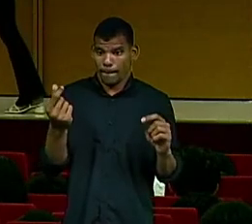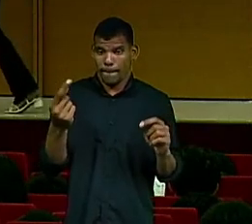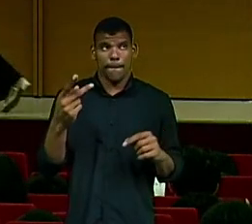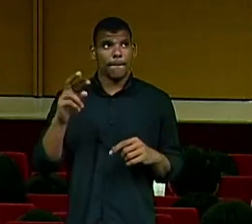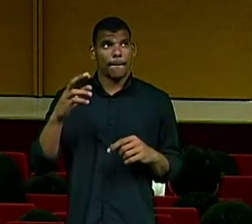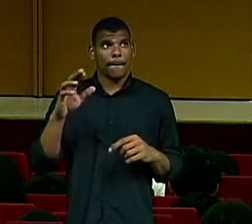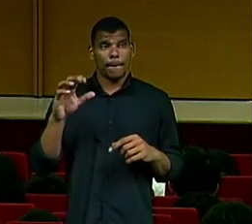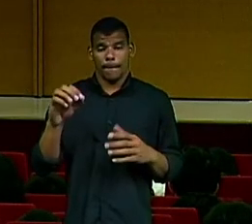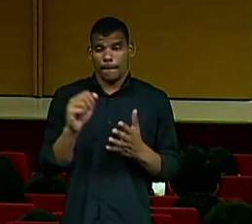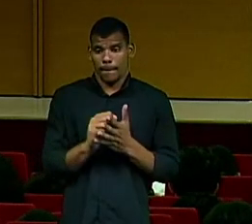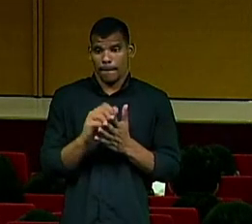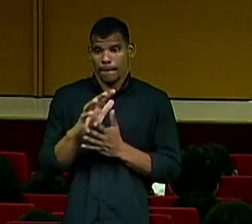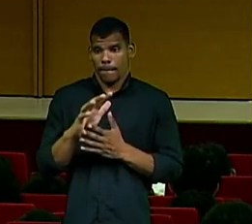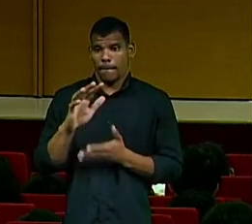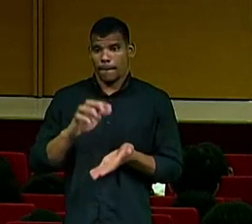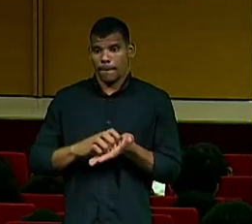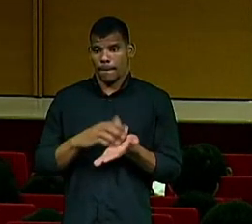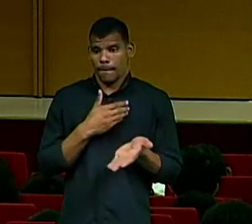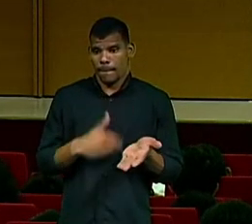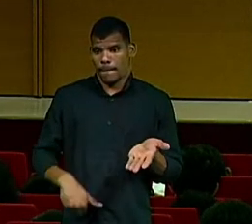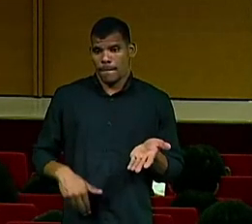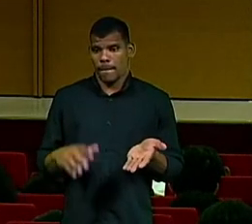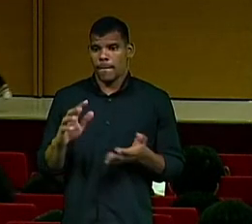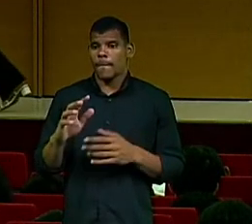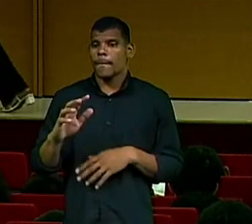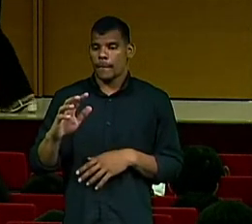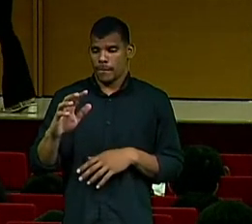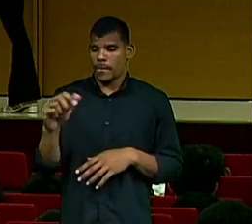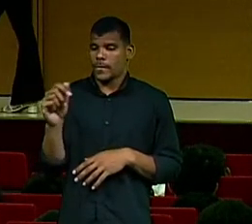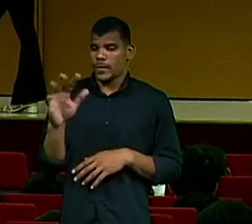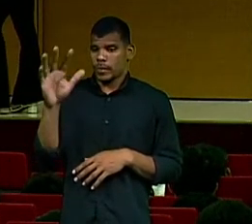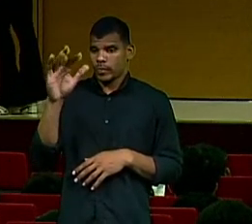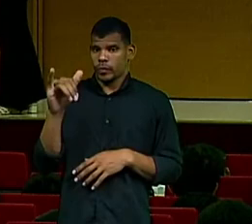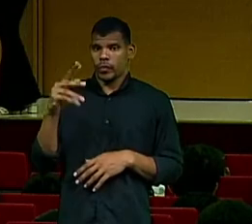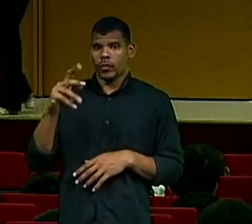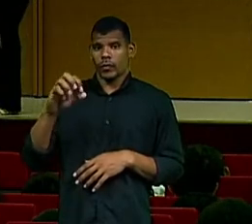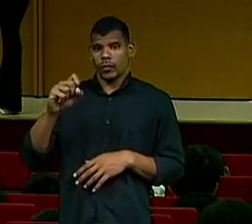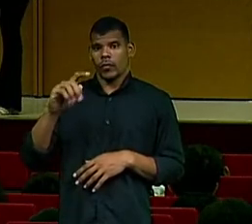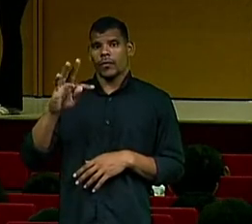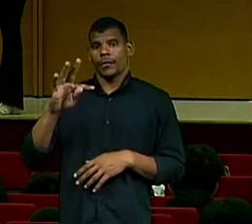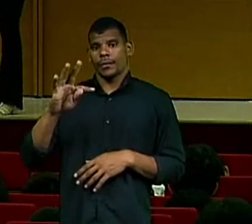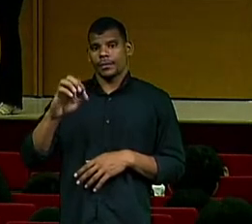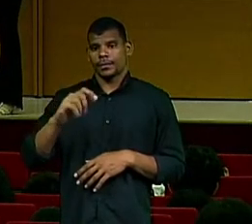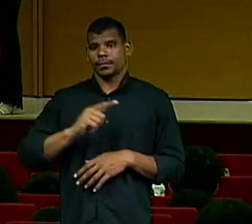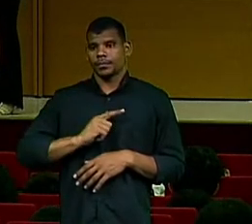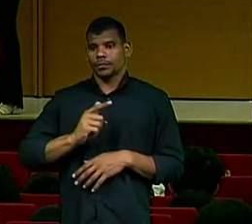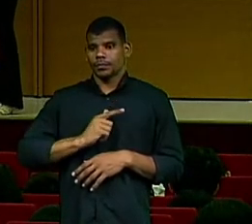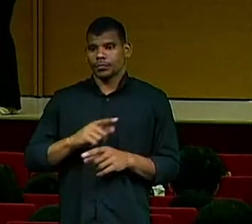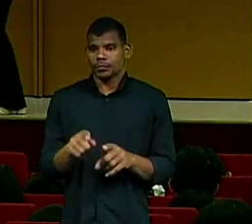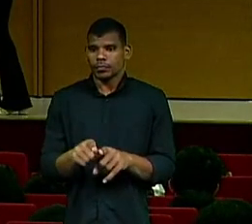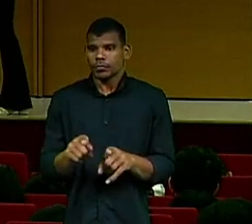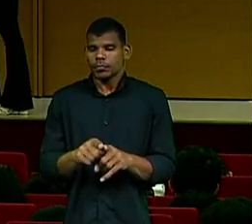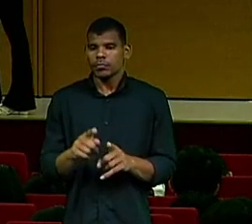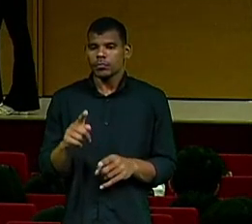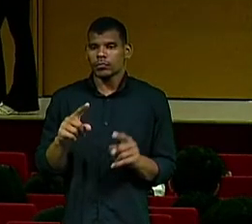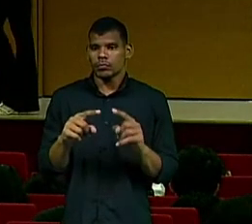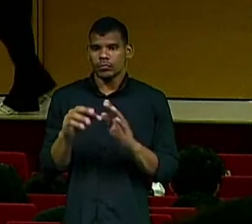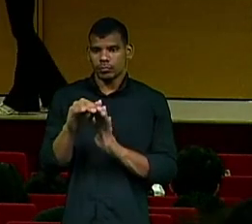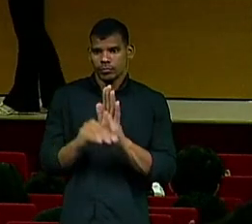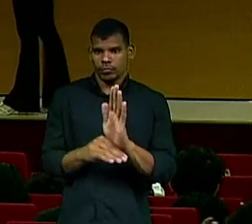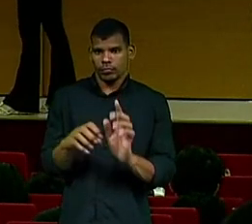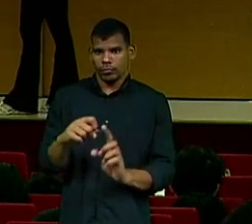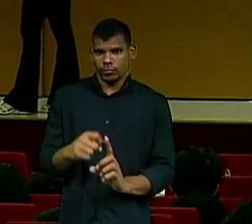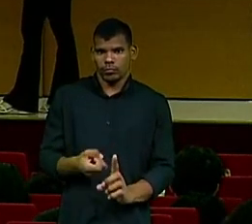demitir o Funcionários Públicos e ele levou impostos suspendeu subsídios né com relação a essa questão de programas